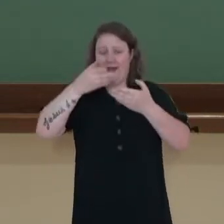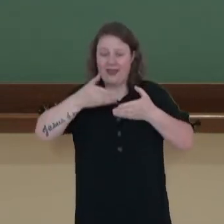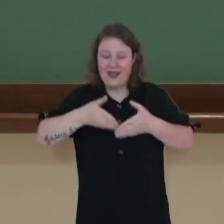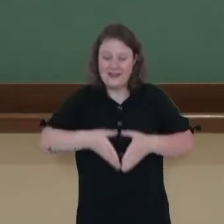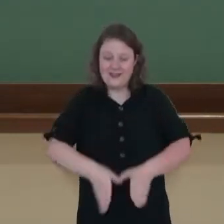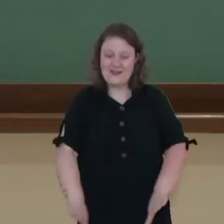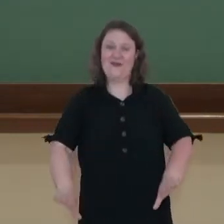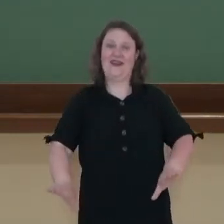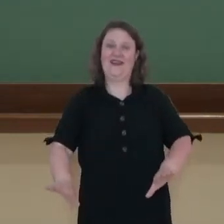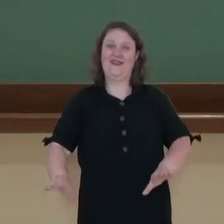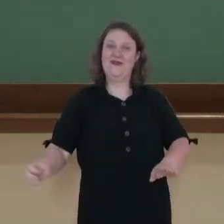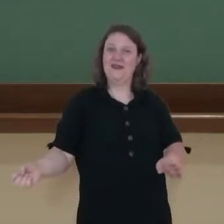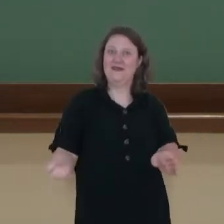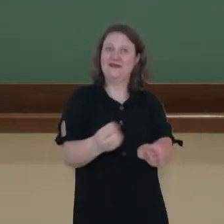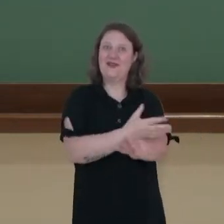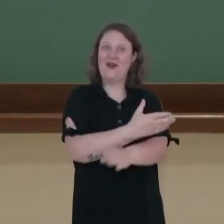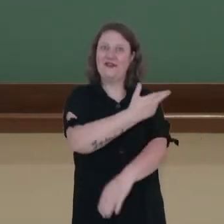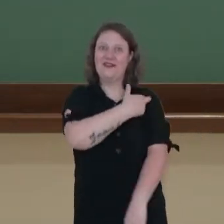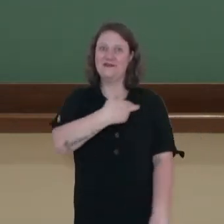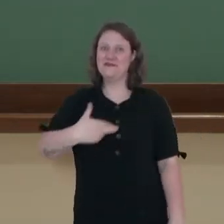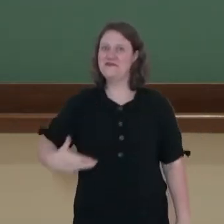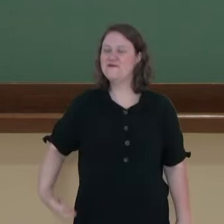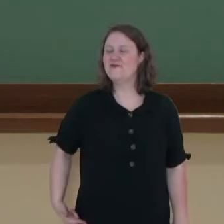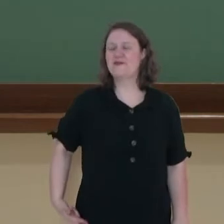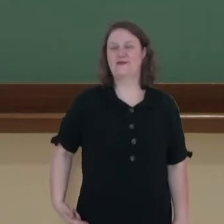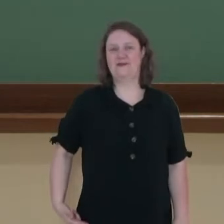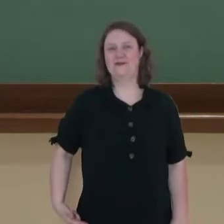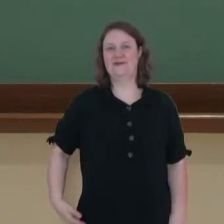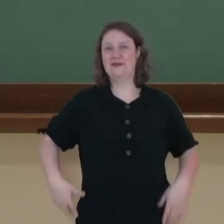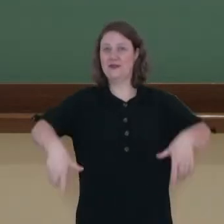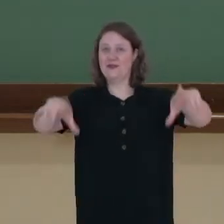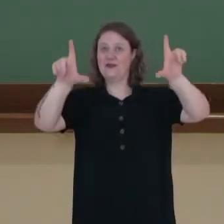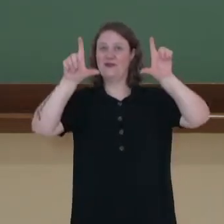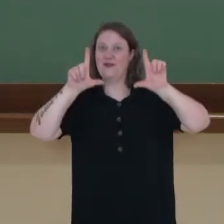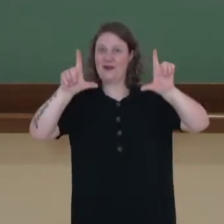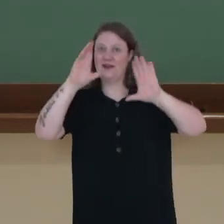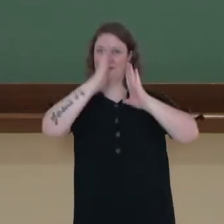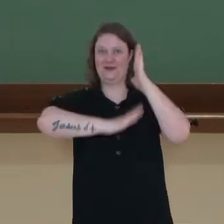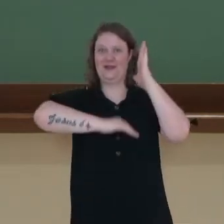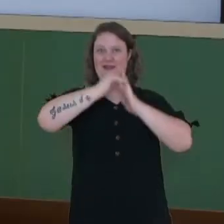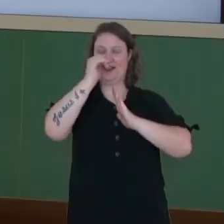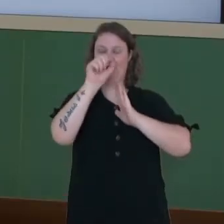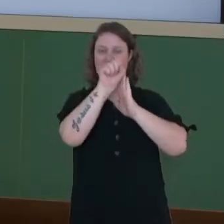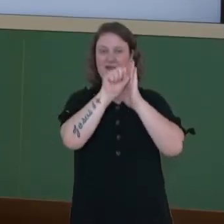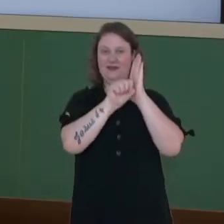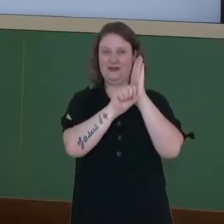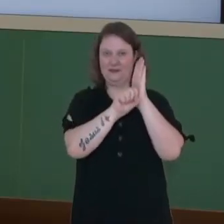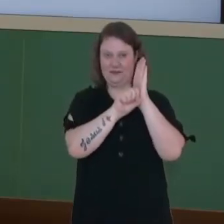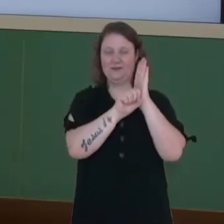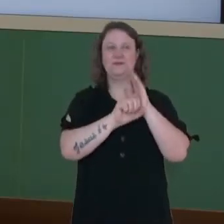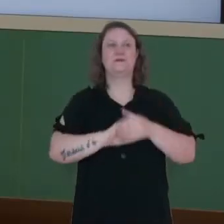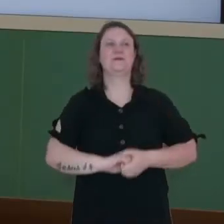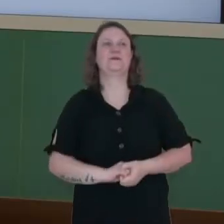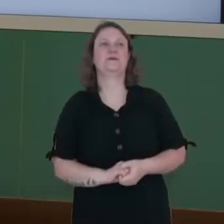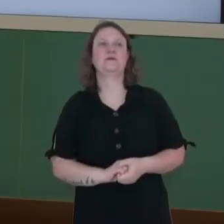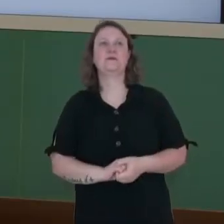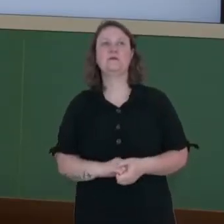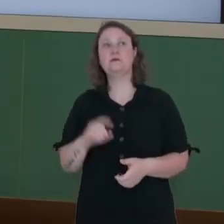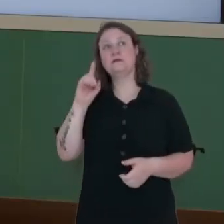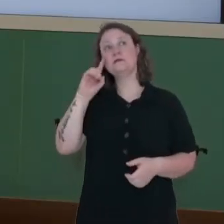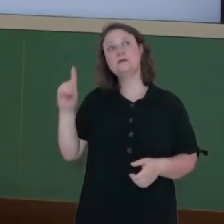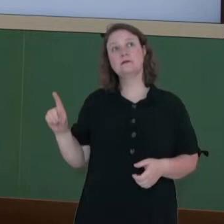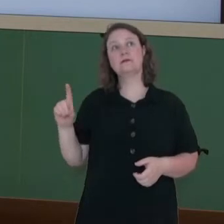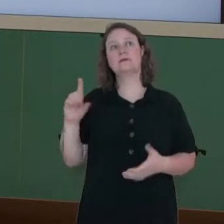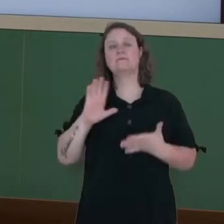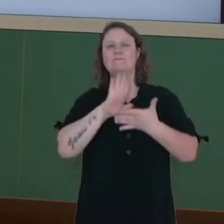república, né? No quadro do Pedro, 1919. Então aqui, ó, a pressão ao republicanismo. Então,